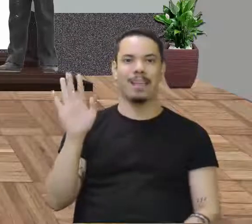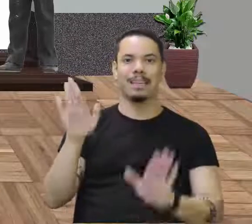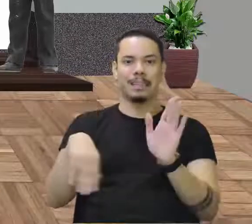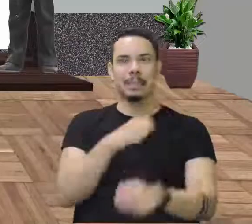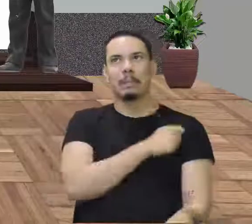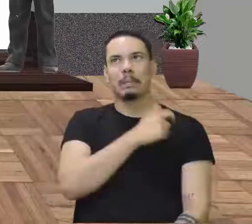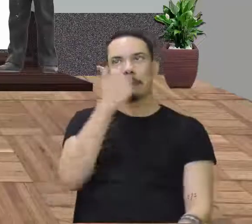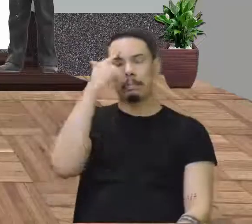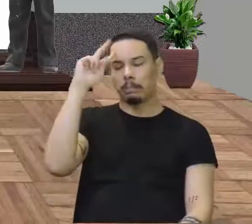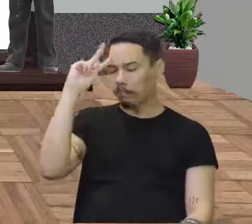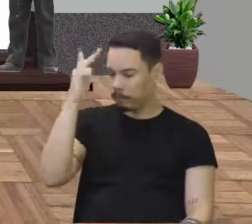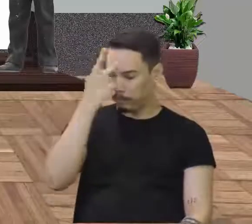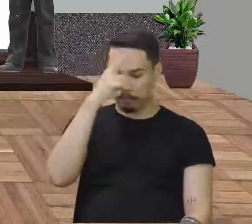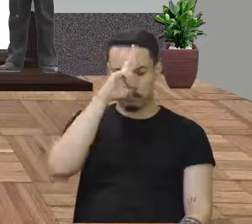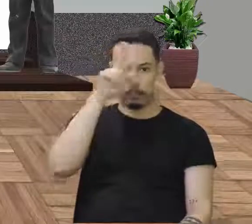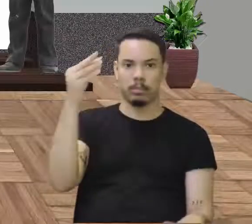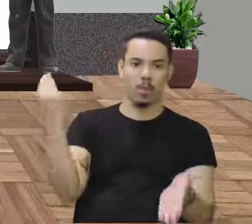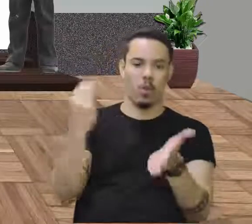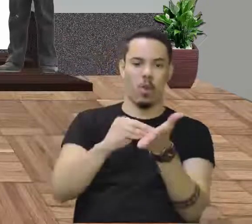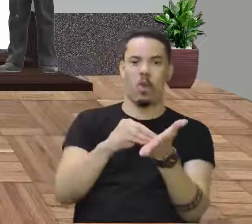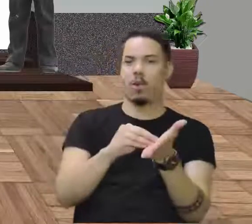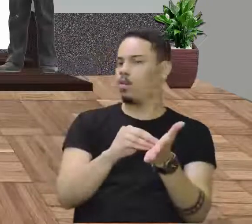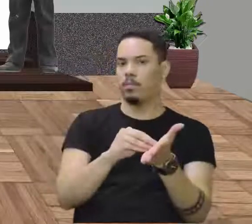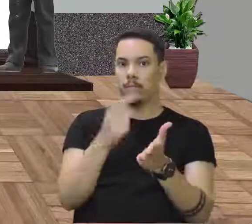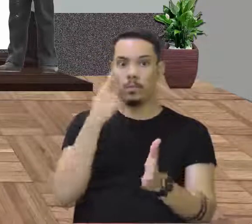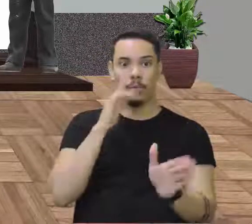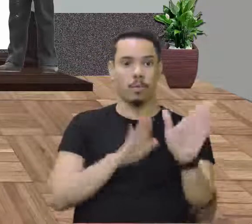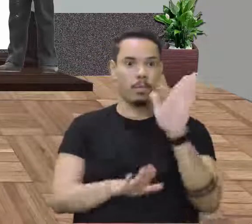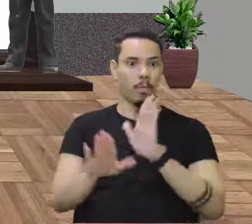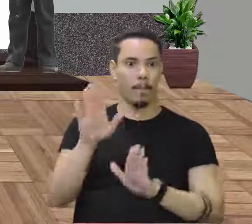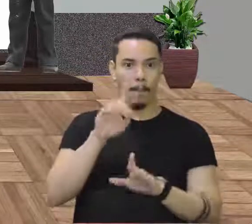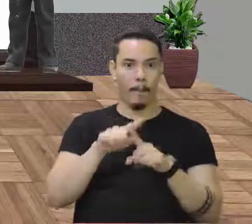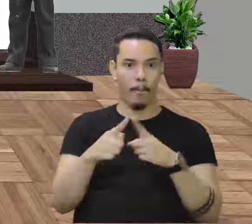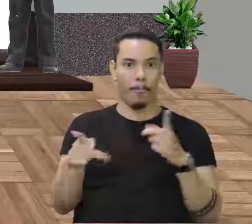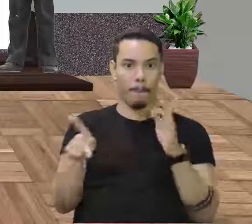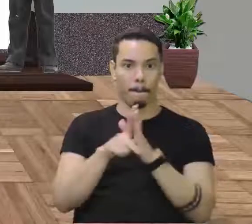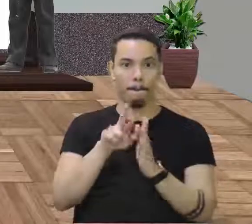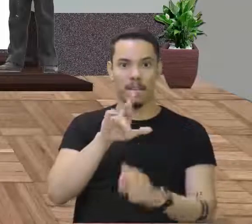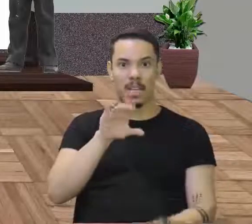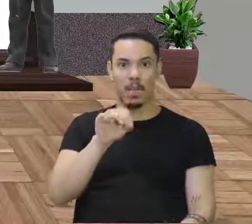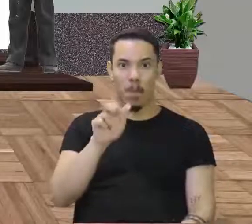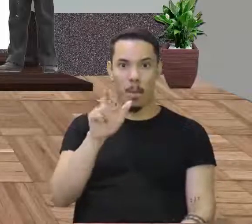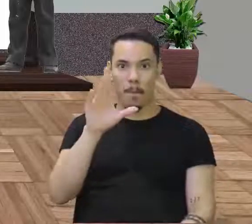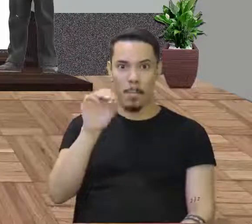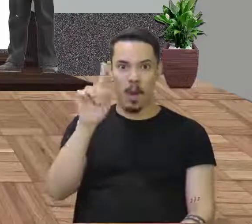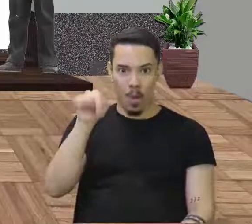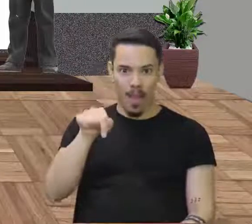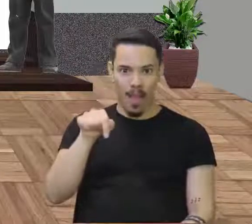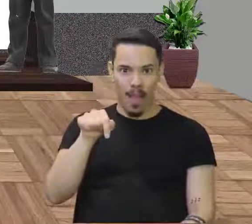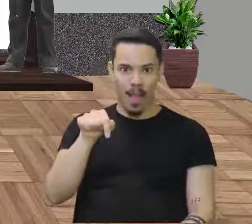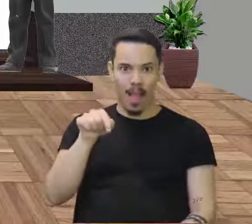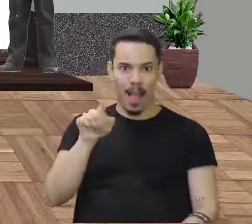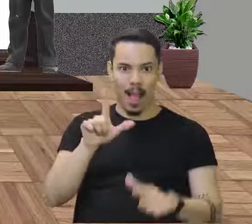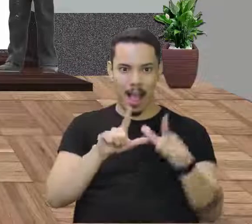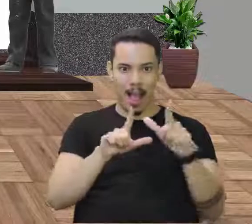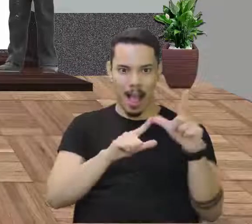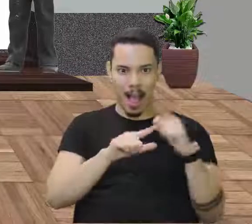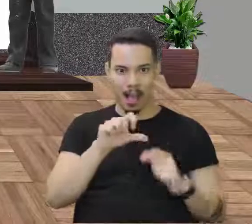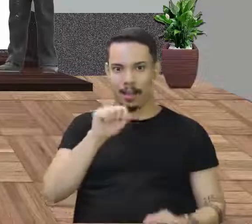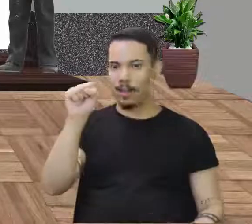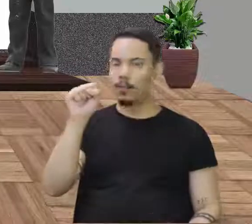confunde. Acha que o território federal do Rio Branco é o Acre. Não, aluno. A capital do Acre é Rio